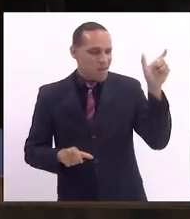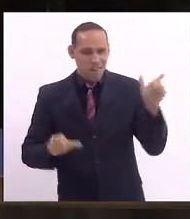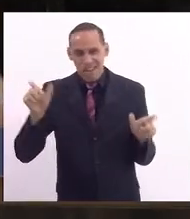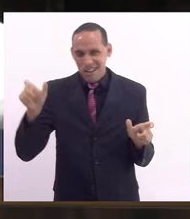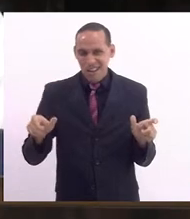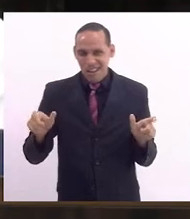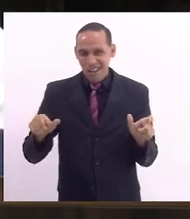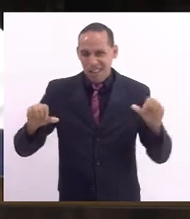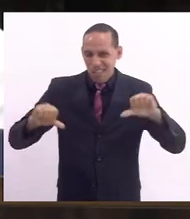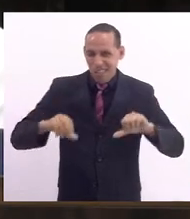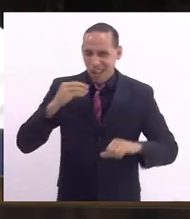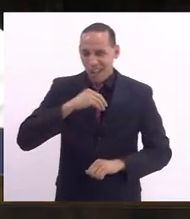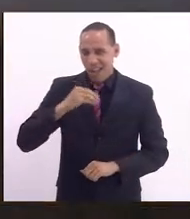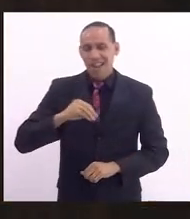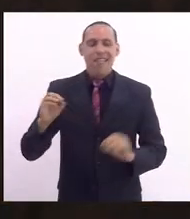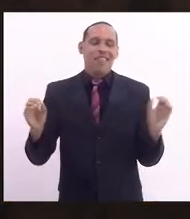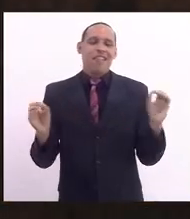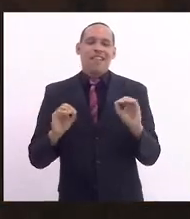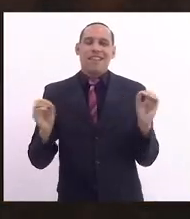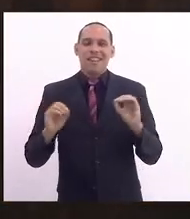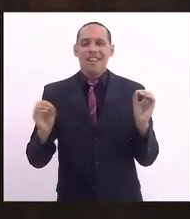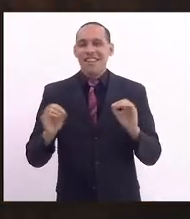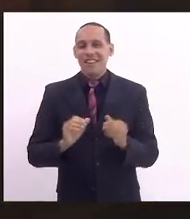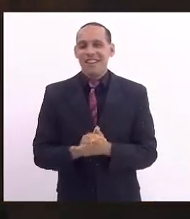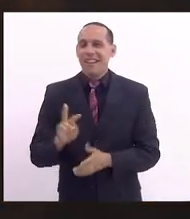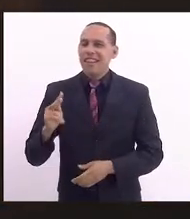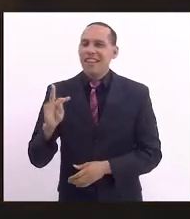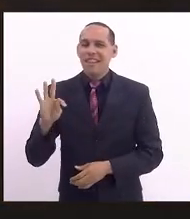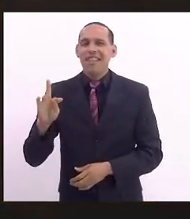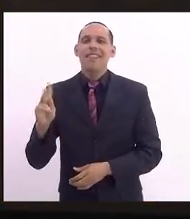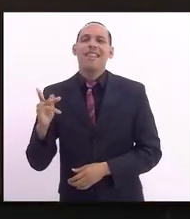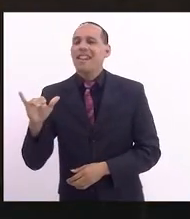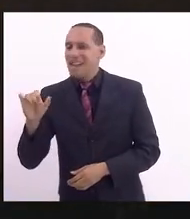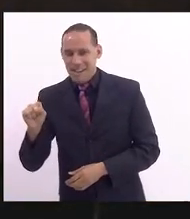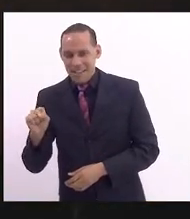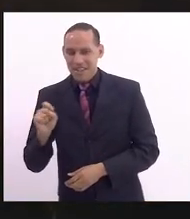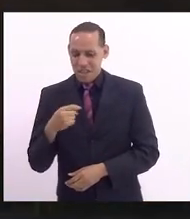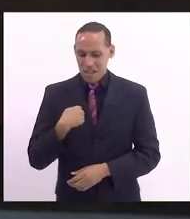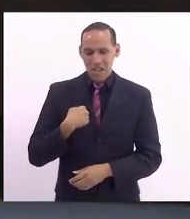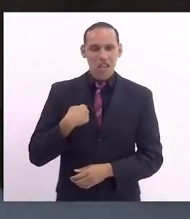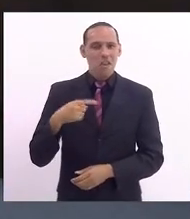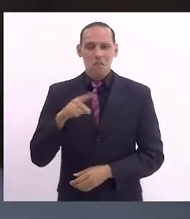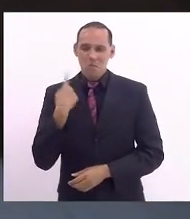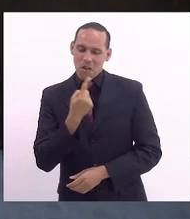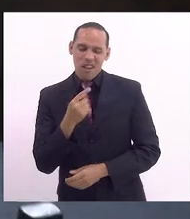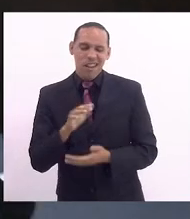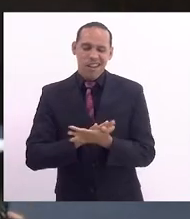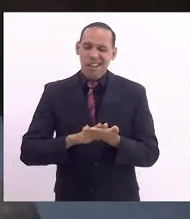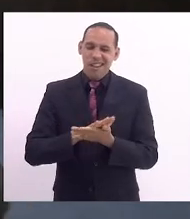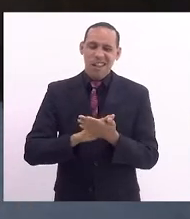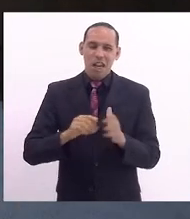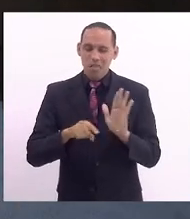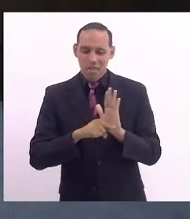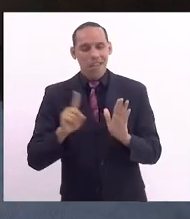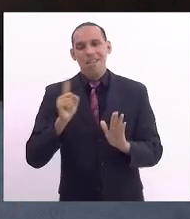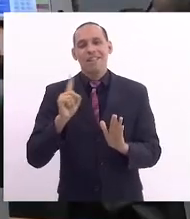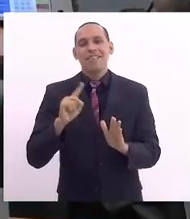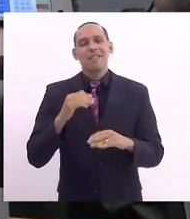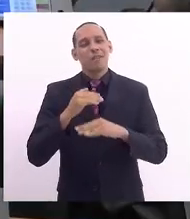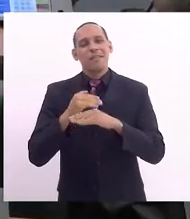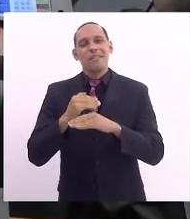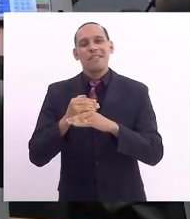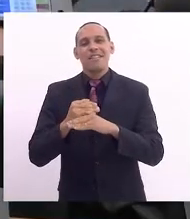tem nada de menos também em Thaís aqui, não tem nada de menos em nós, muito pelo contrário. Provando sempre que o discurso